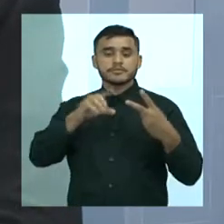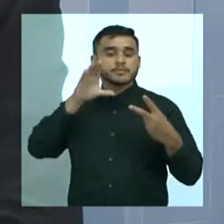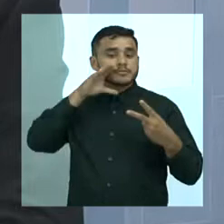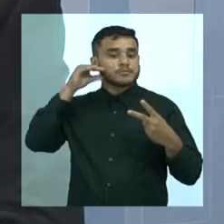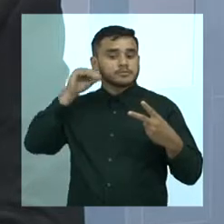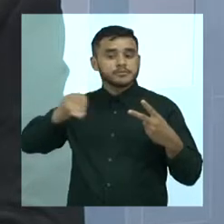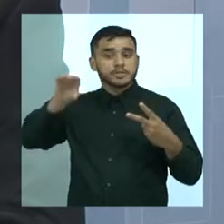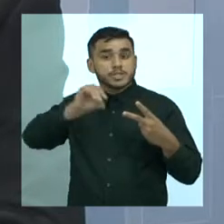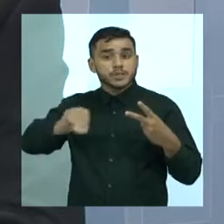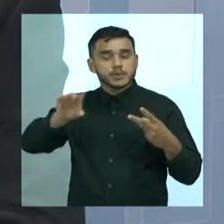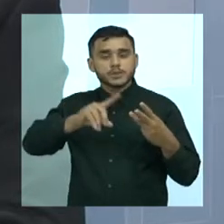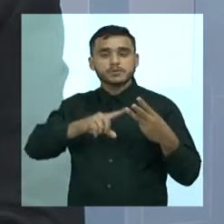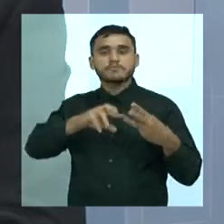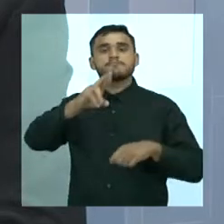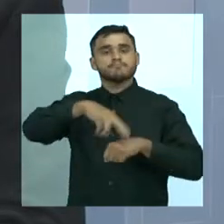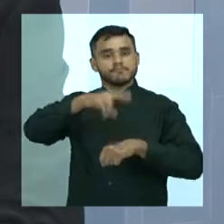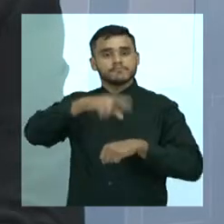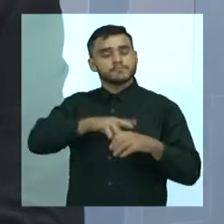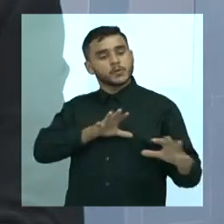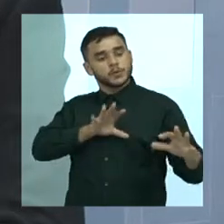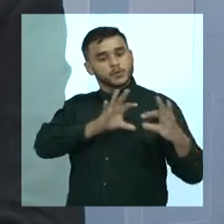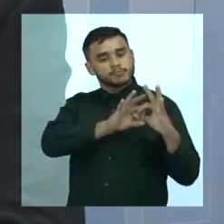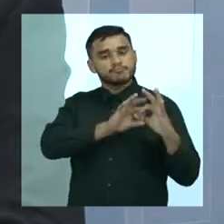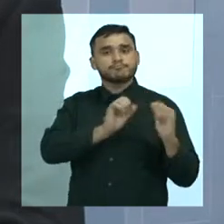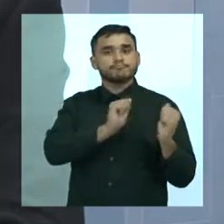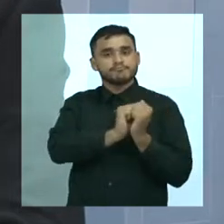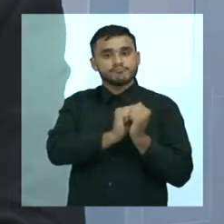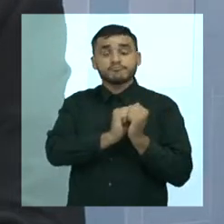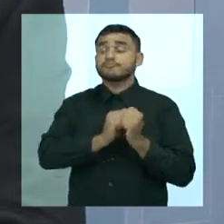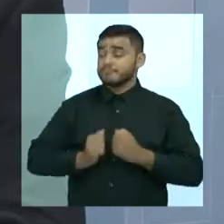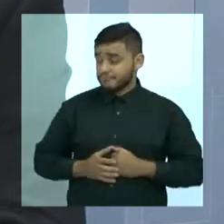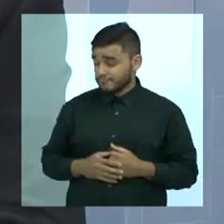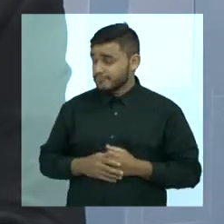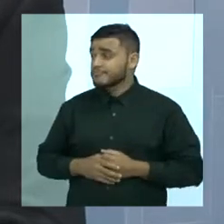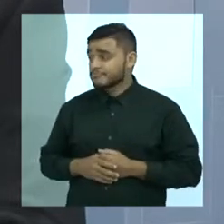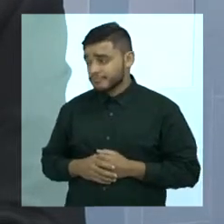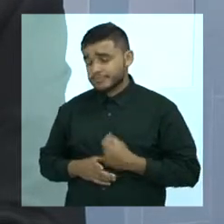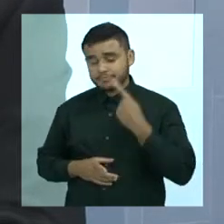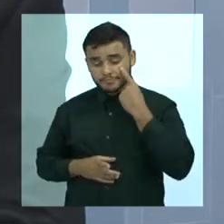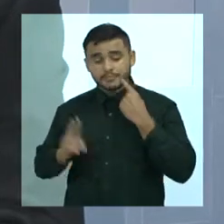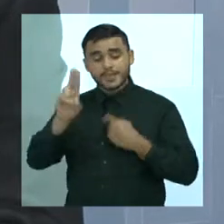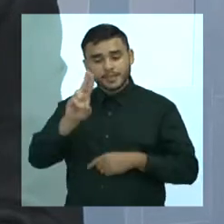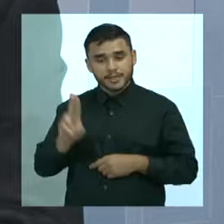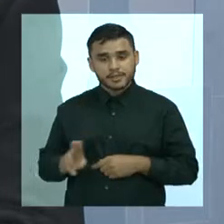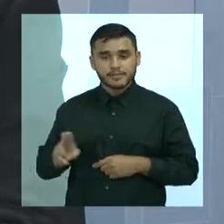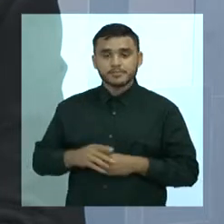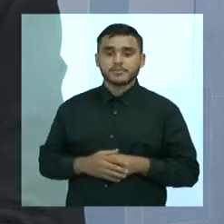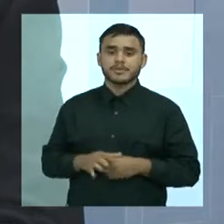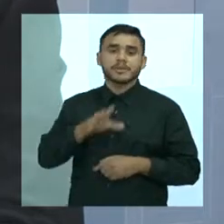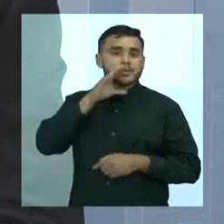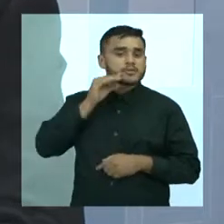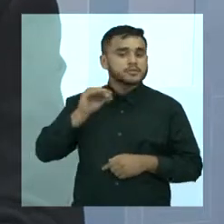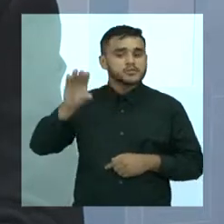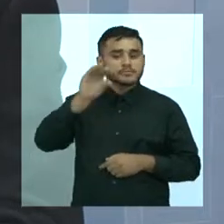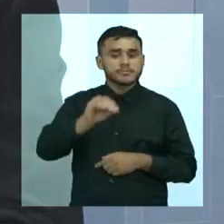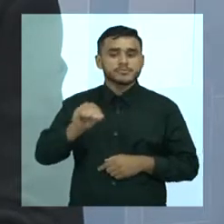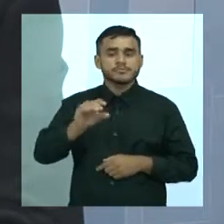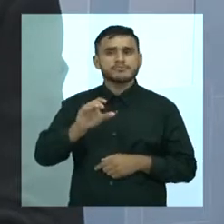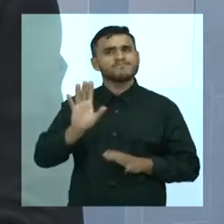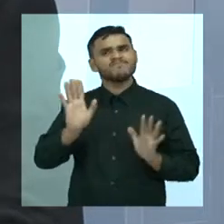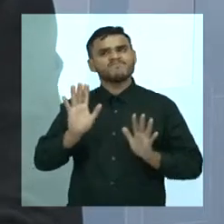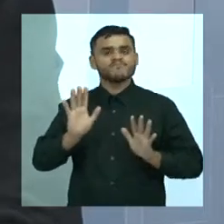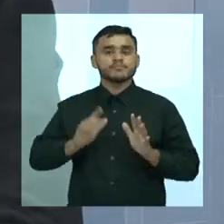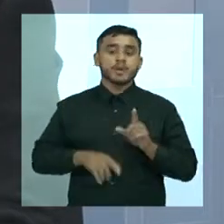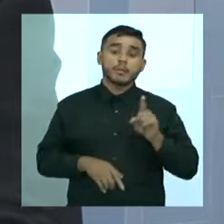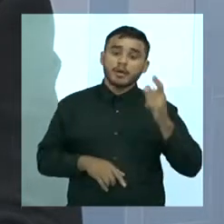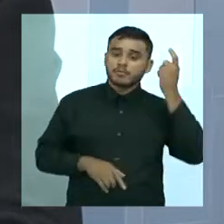e de Roberto Cláudio. E, indiscutivelmente, né, Ciro nem tanto, mas Cid, querendo ou não,